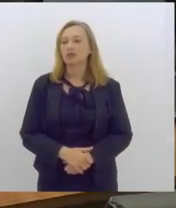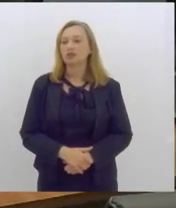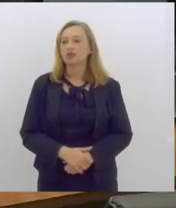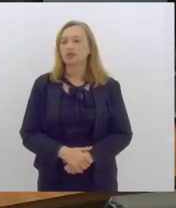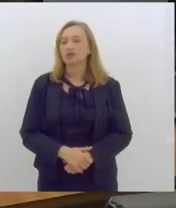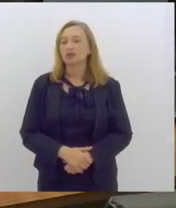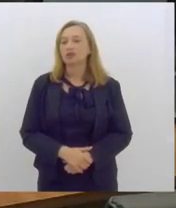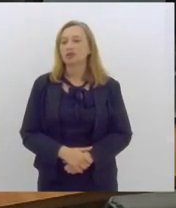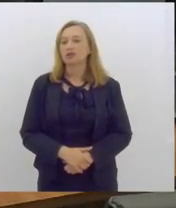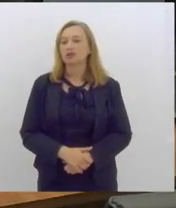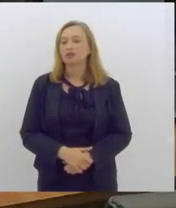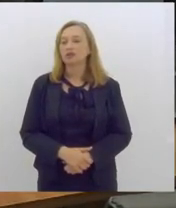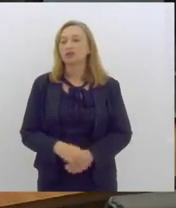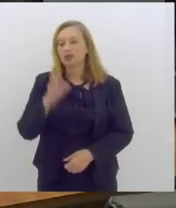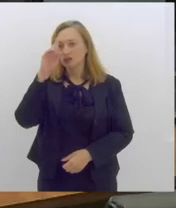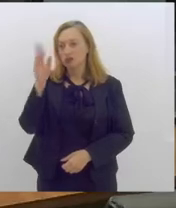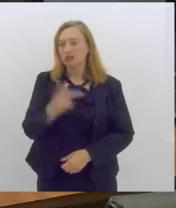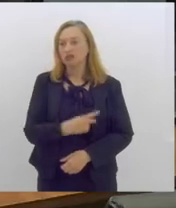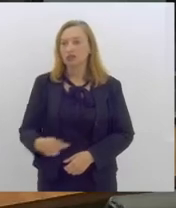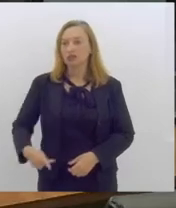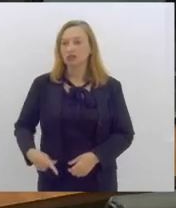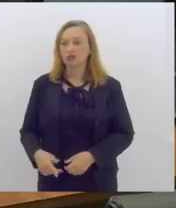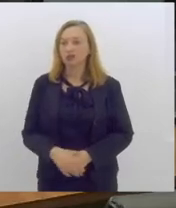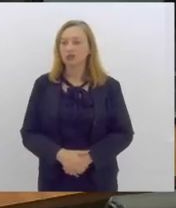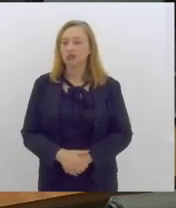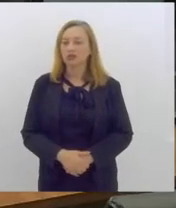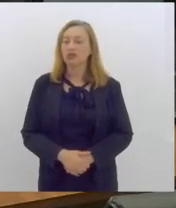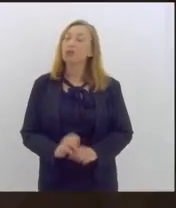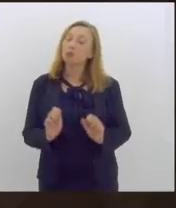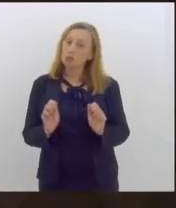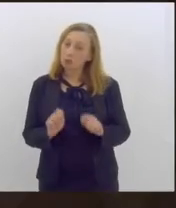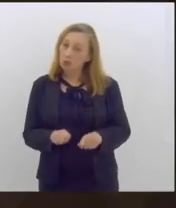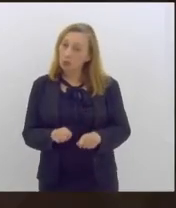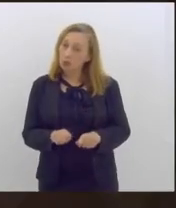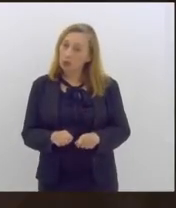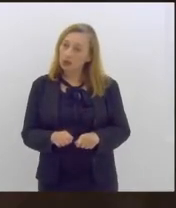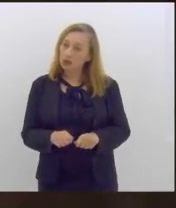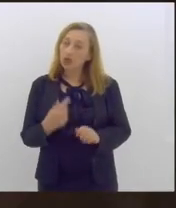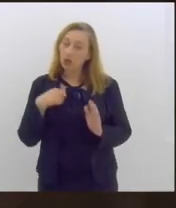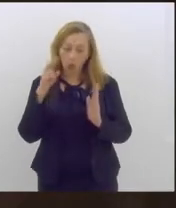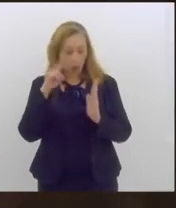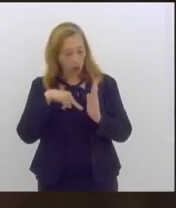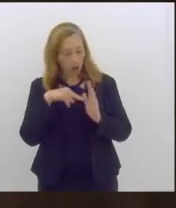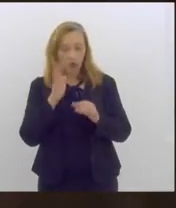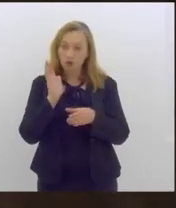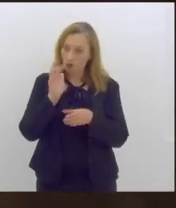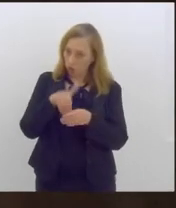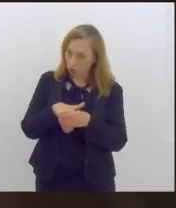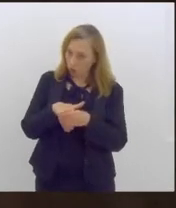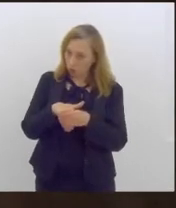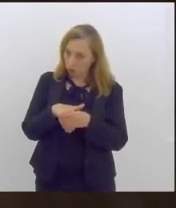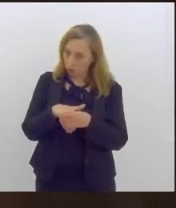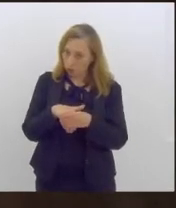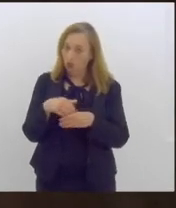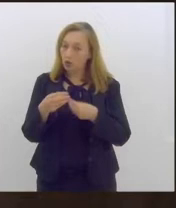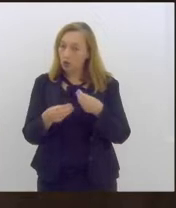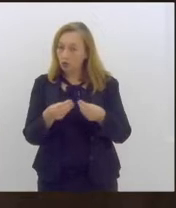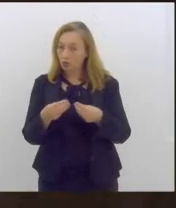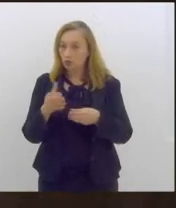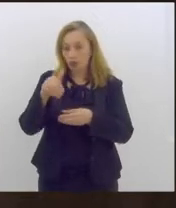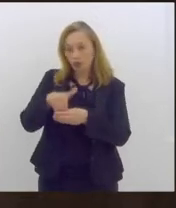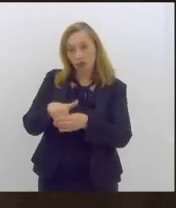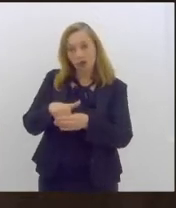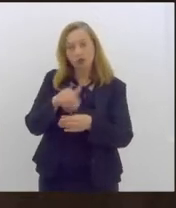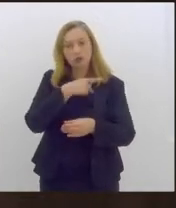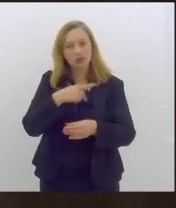o seu presente é possível eu leio esse voto como um voto do